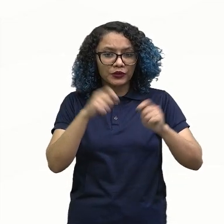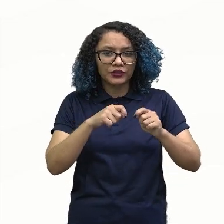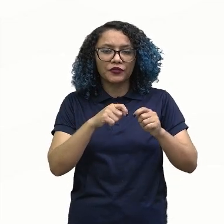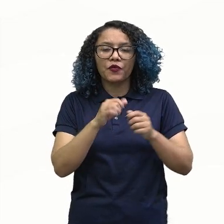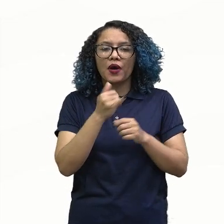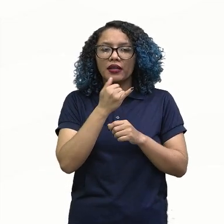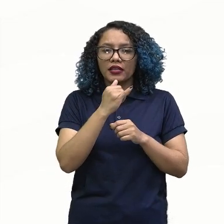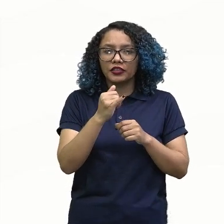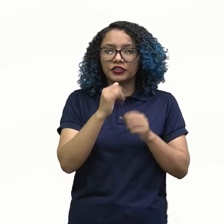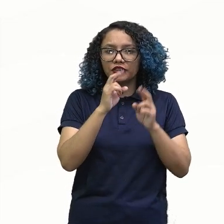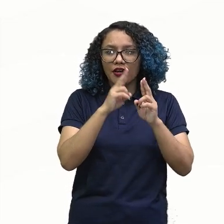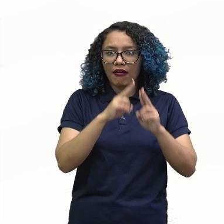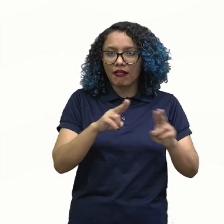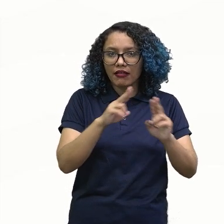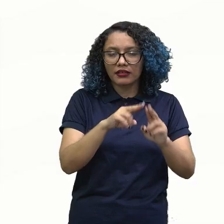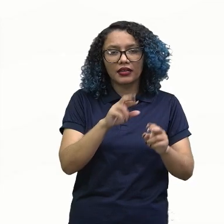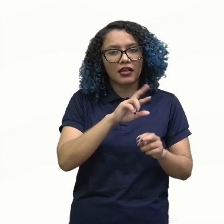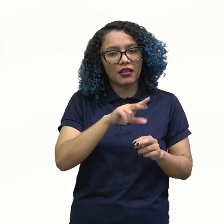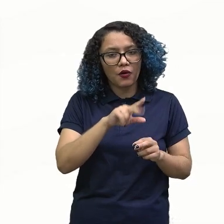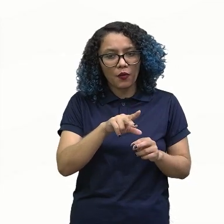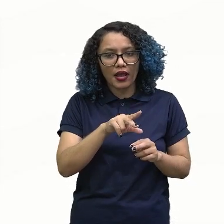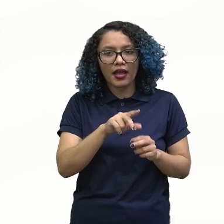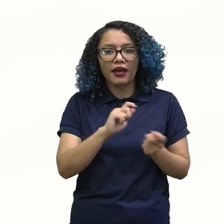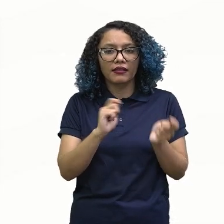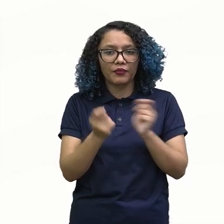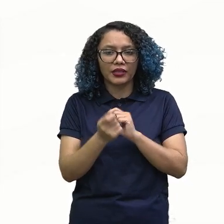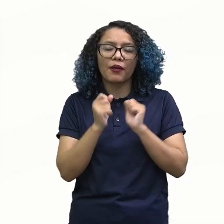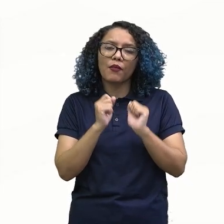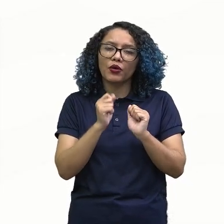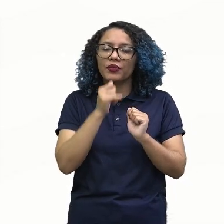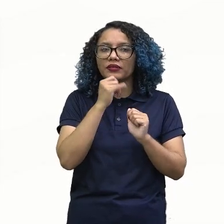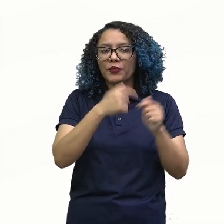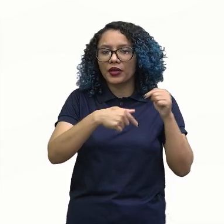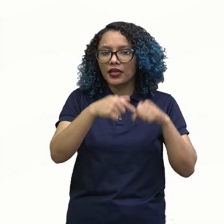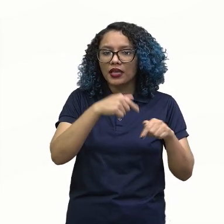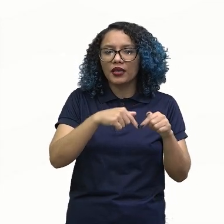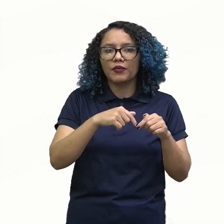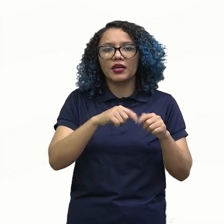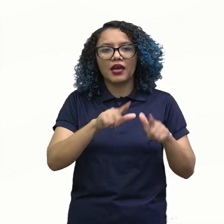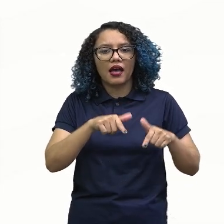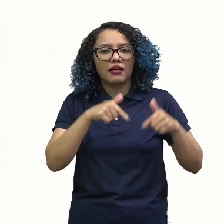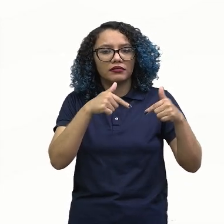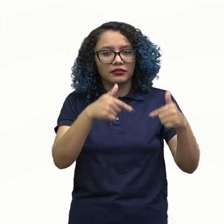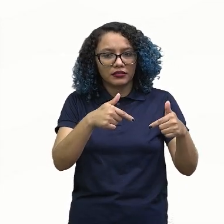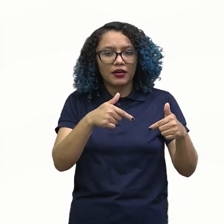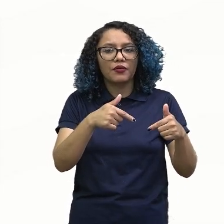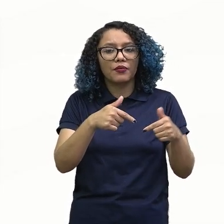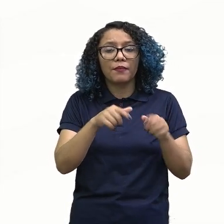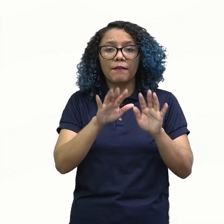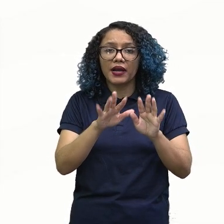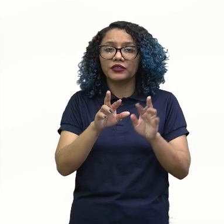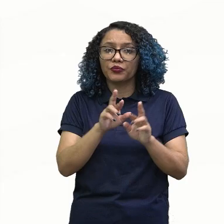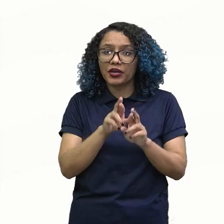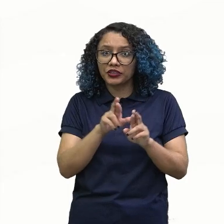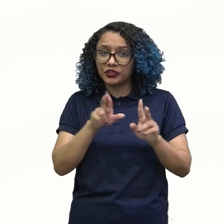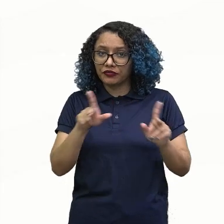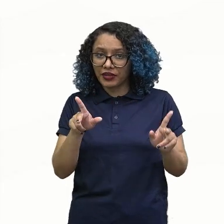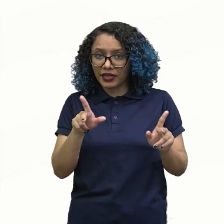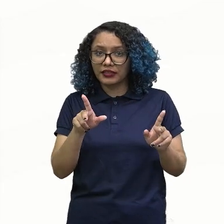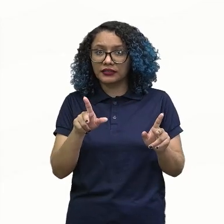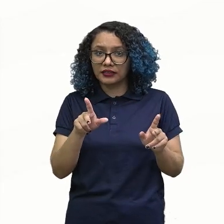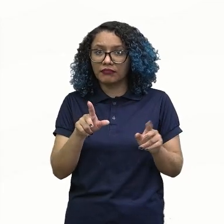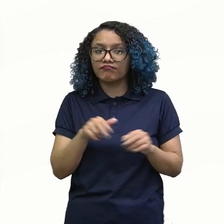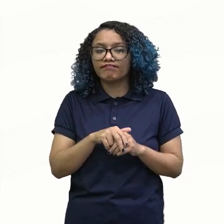elétrica, que poderá ser química, mecânica, e tendo uma diferença de